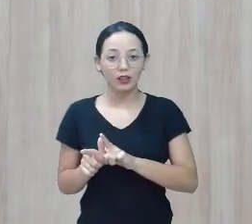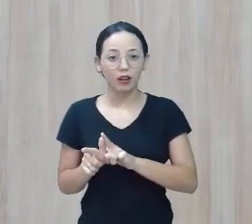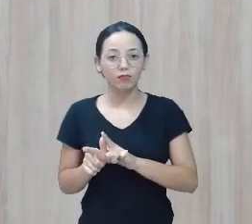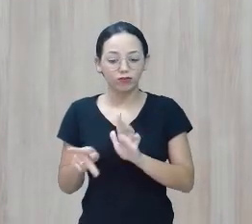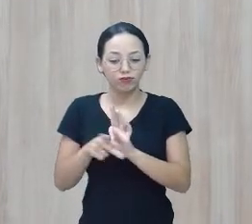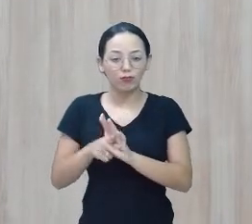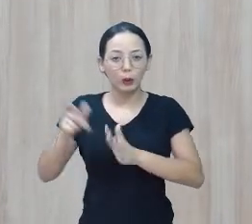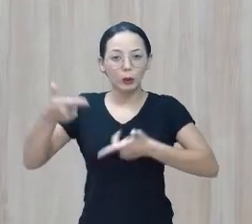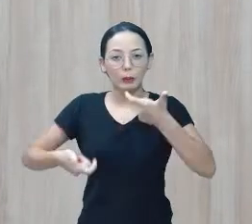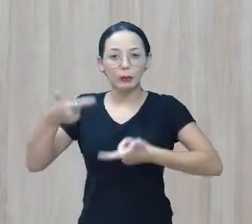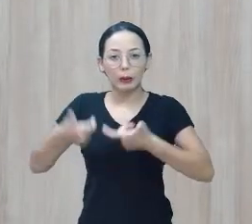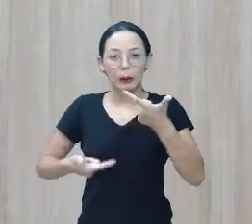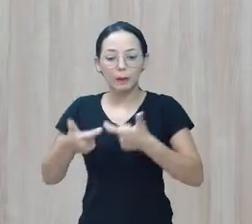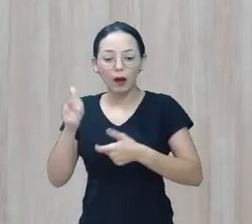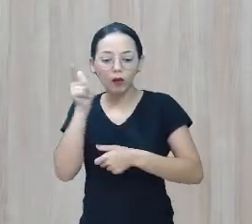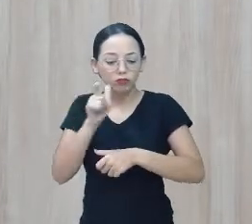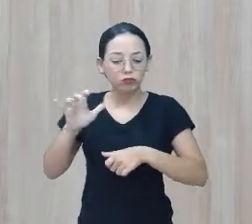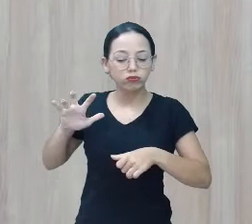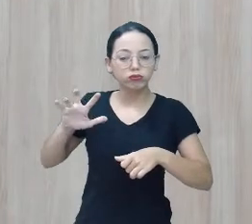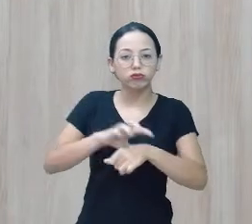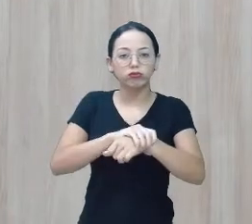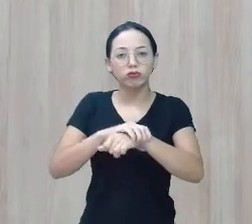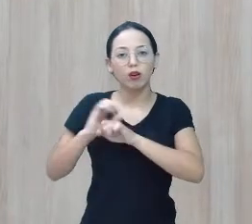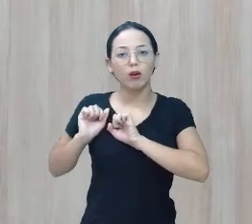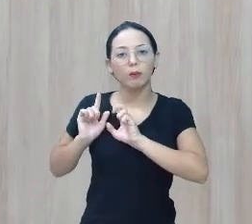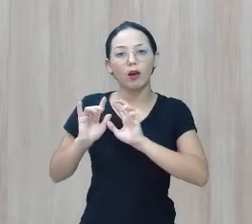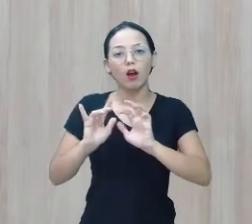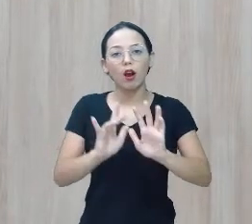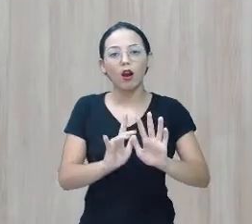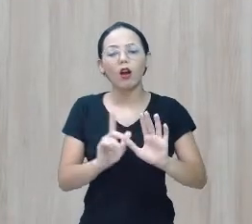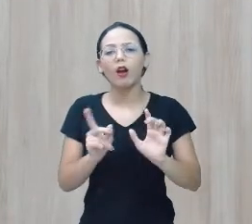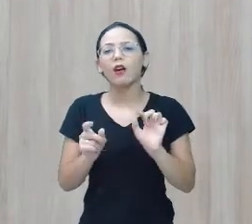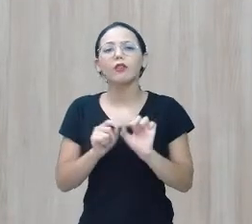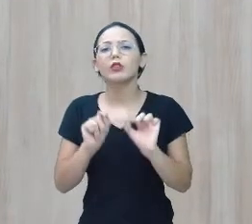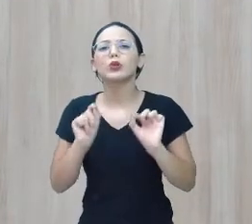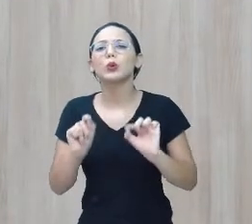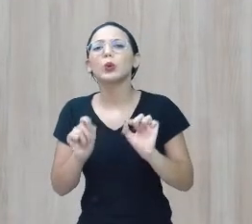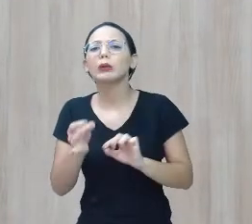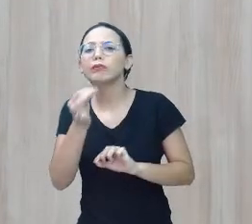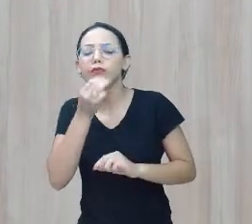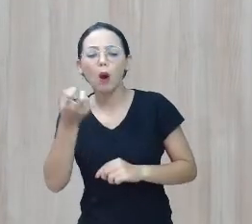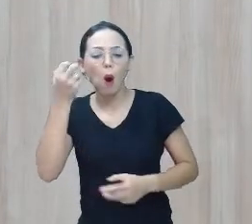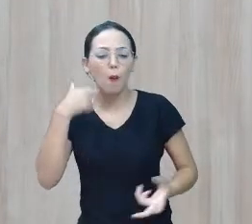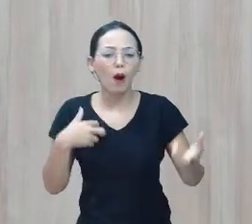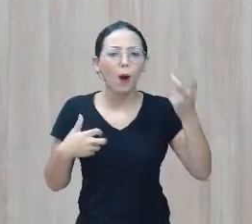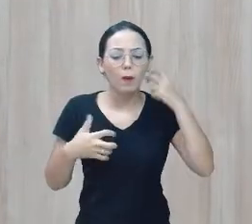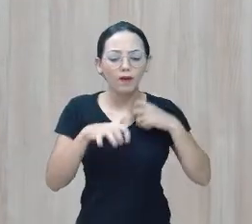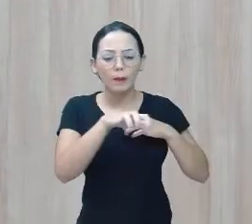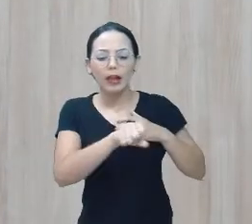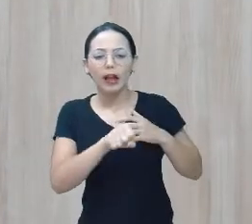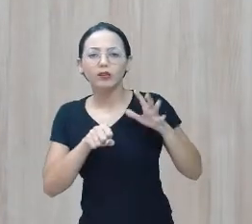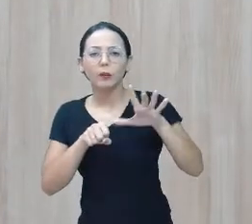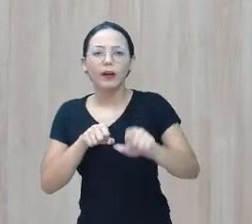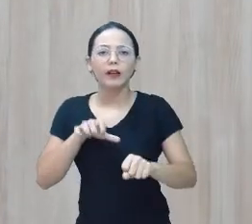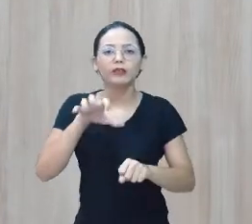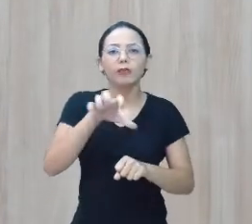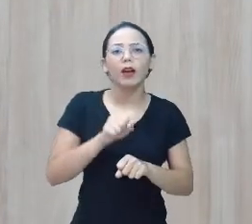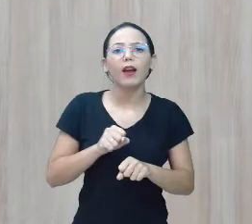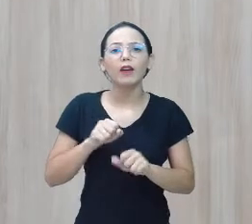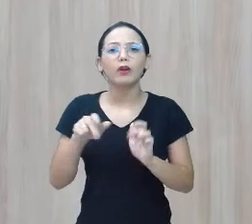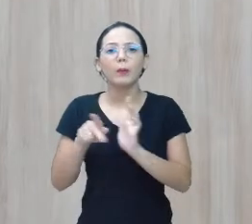batalha da invasão daquele território, eles costumavam saquear, fazer a